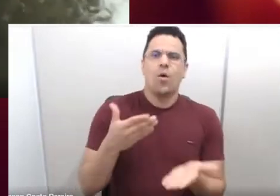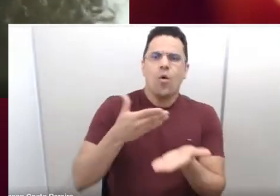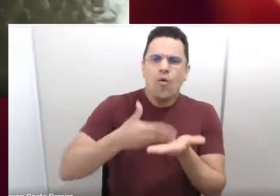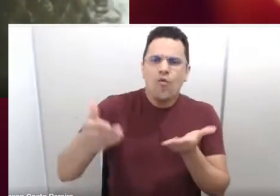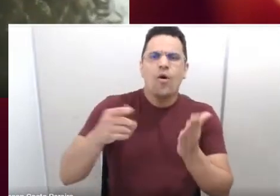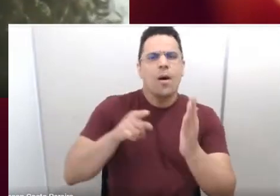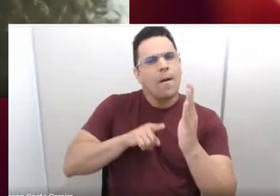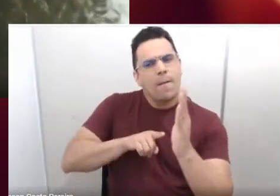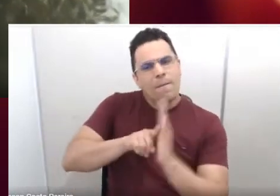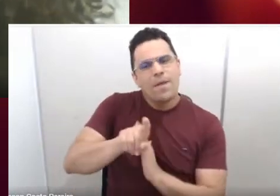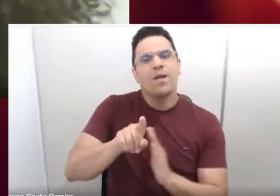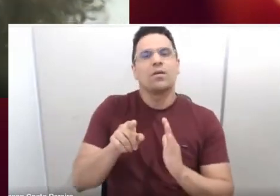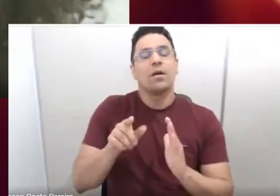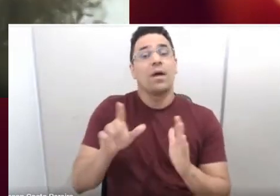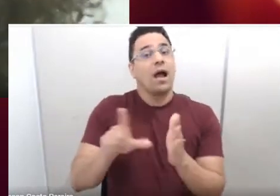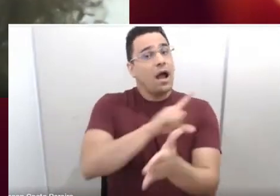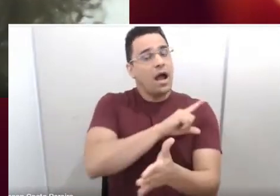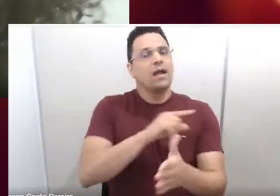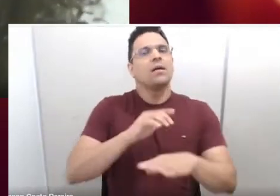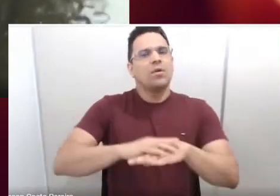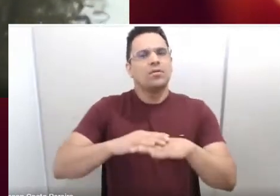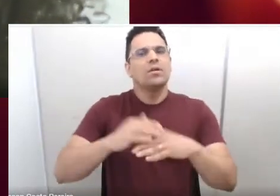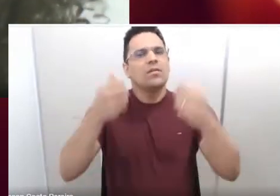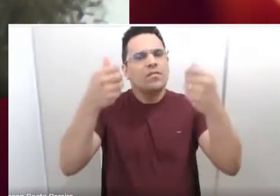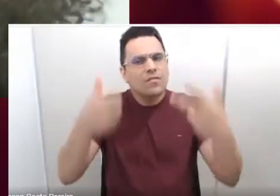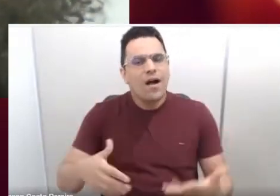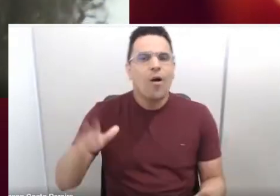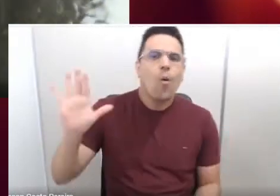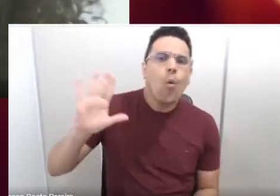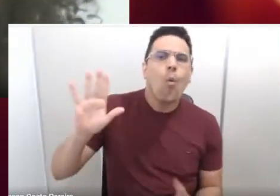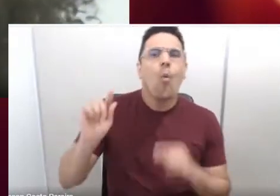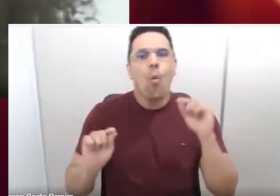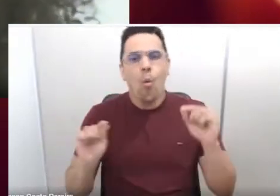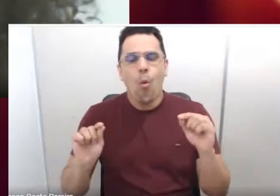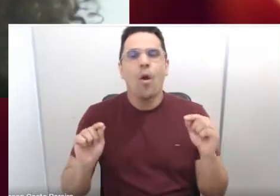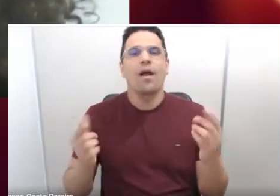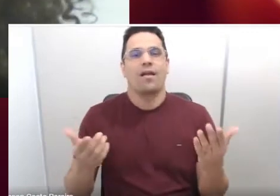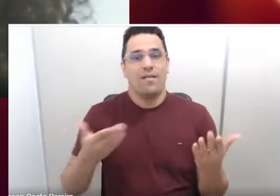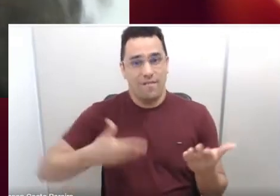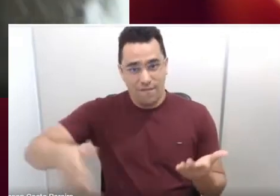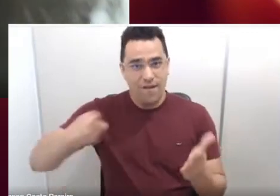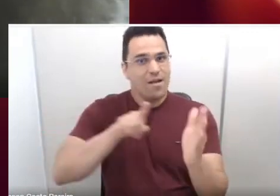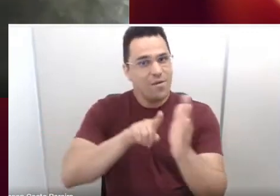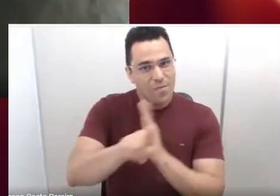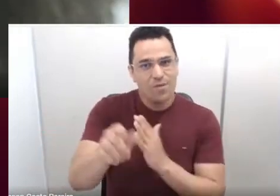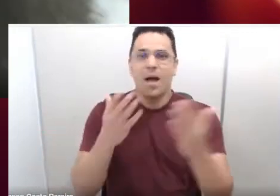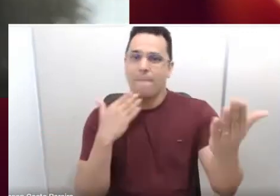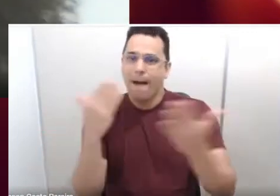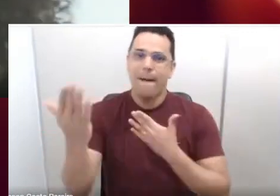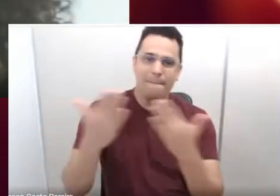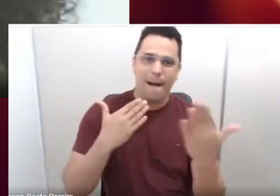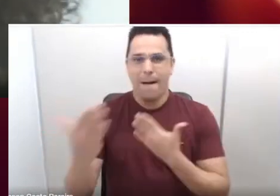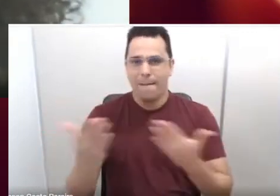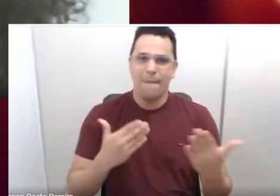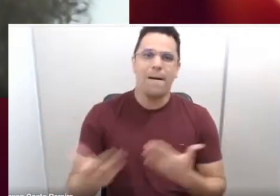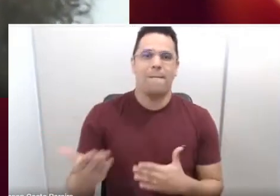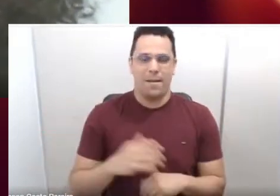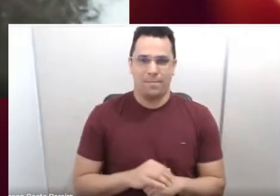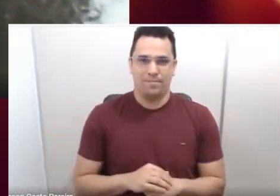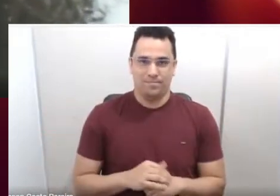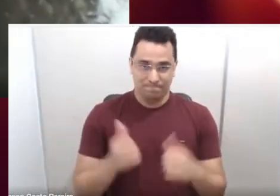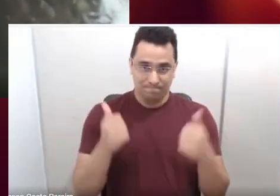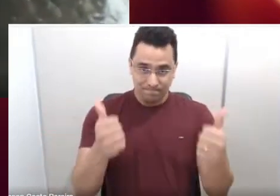uma fala de saudação, e aí logo em seguida a gente parte para fazer as perguntas e a gente faz esse bate-bola. Eu faço a pergunta e o Christopher